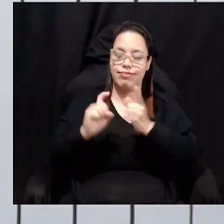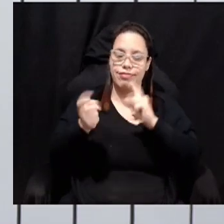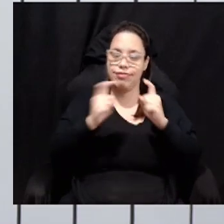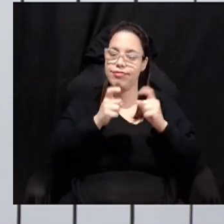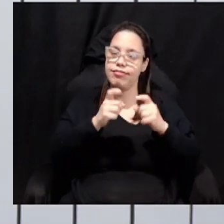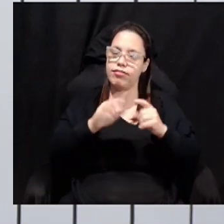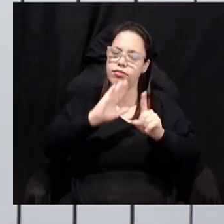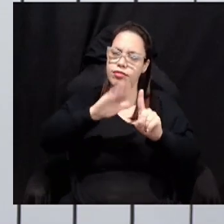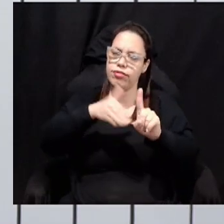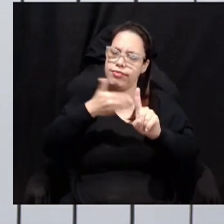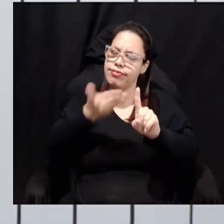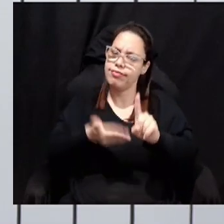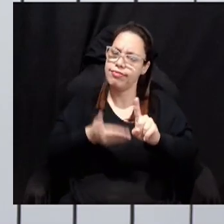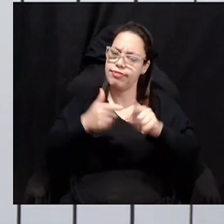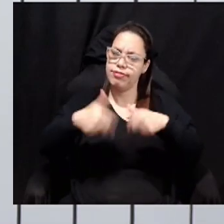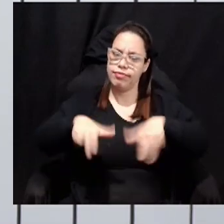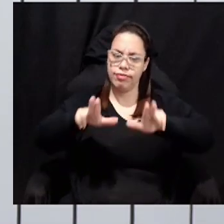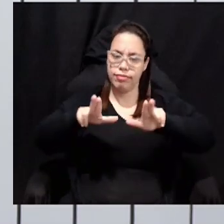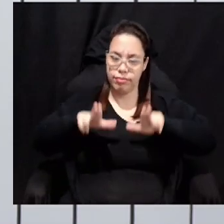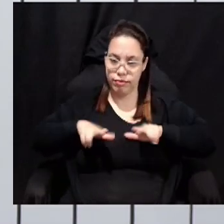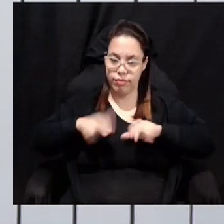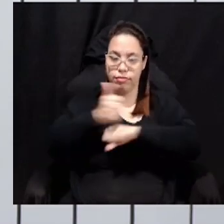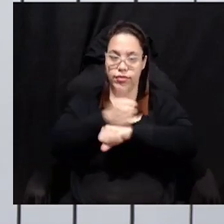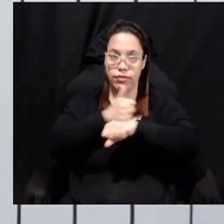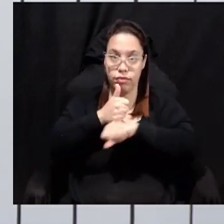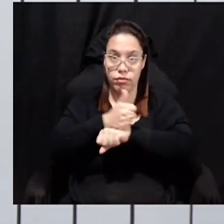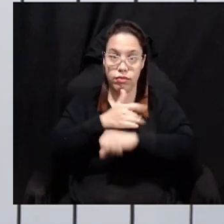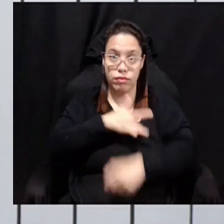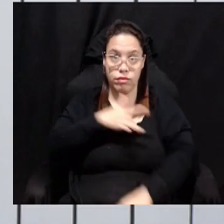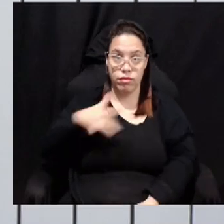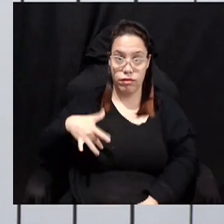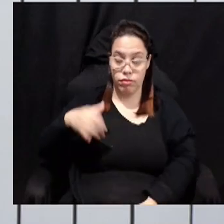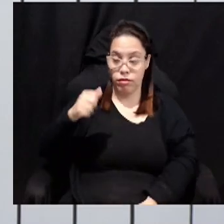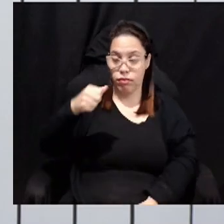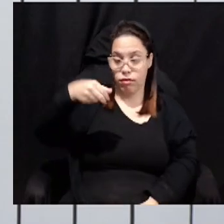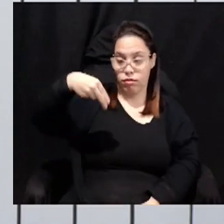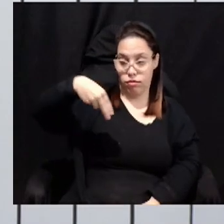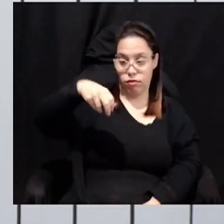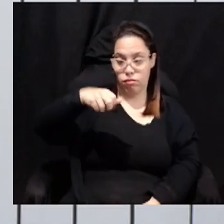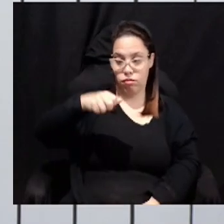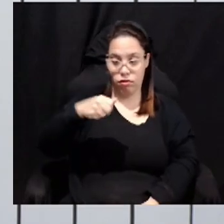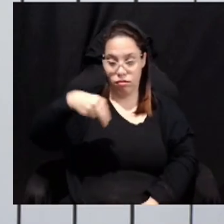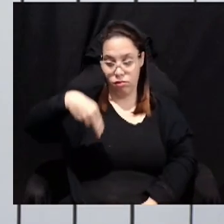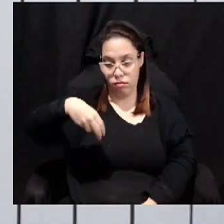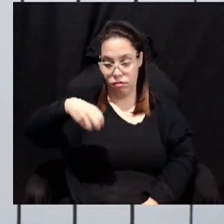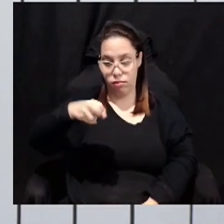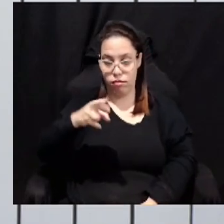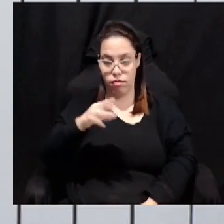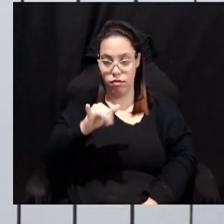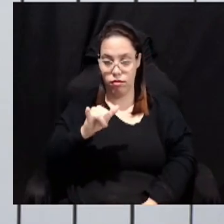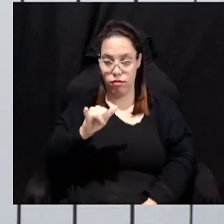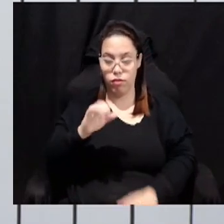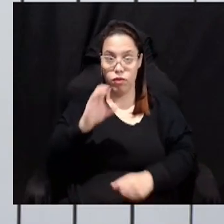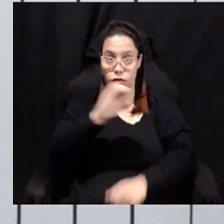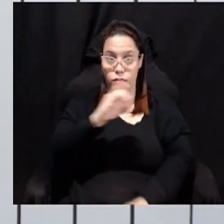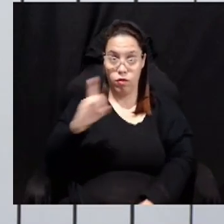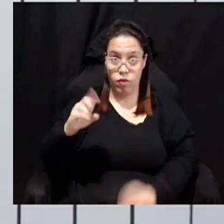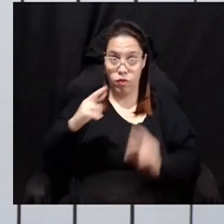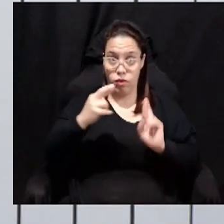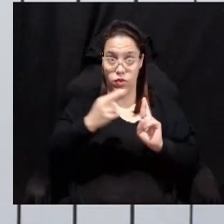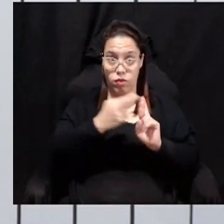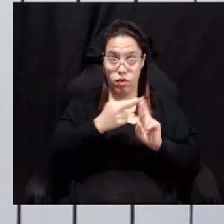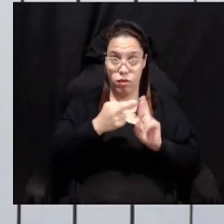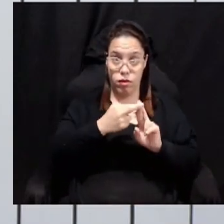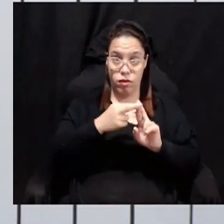entregue o diploma de mérito profissional da saúde Ana Neri ao coordenador do Centro de Referência em